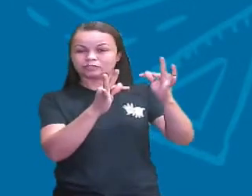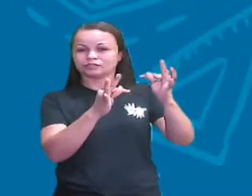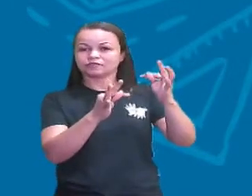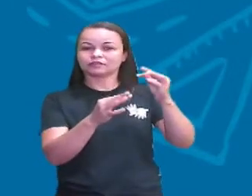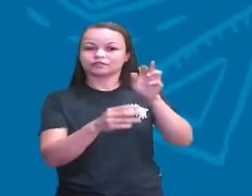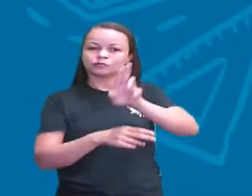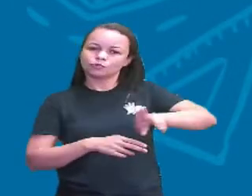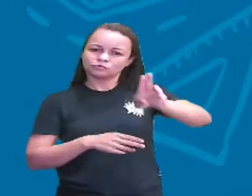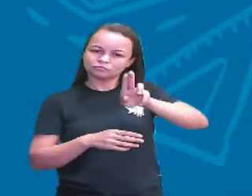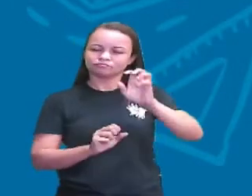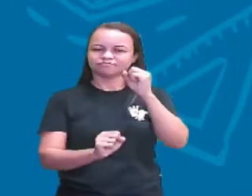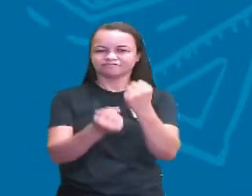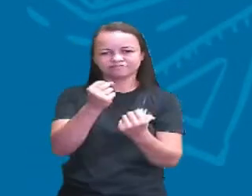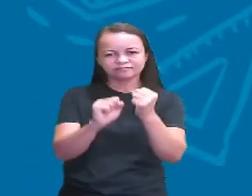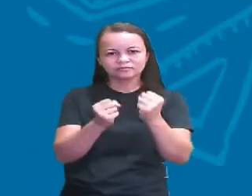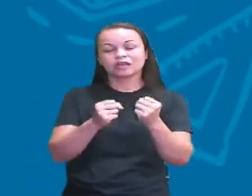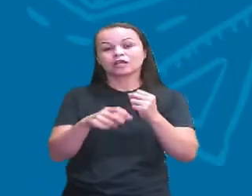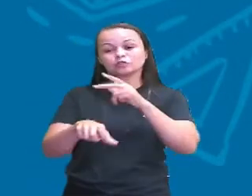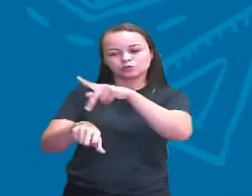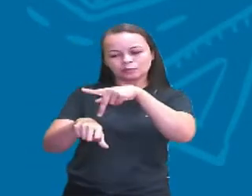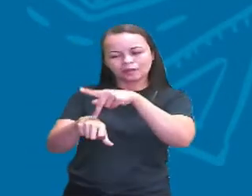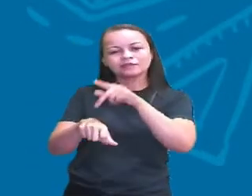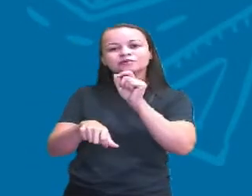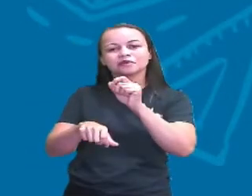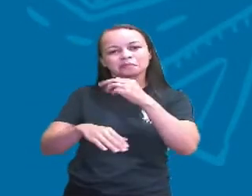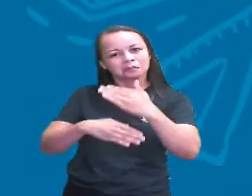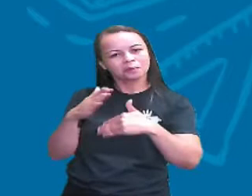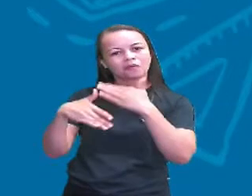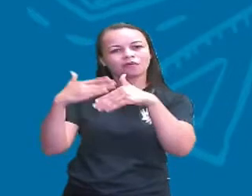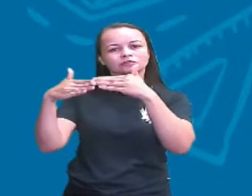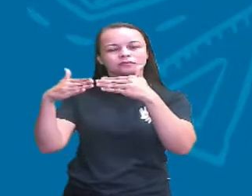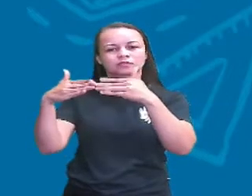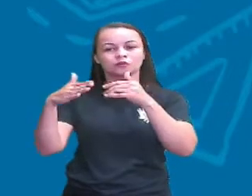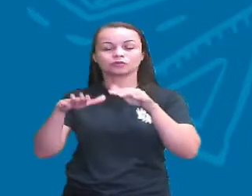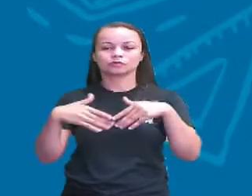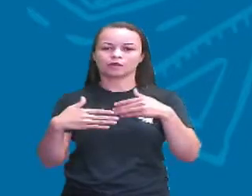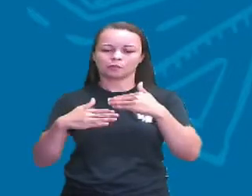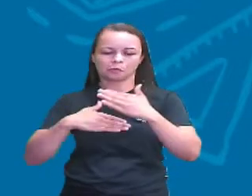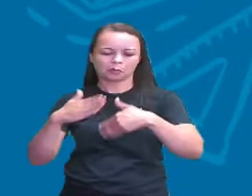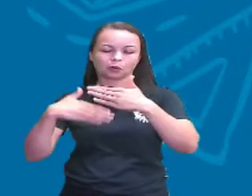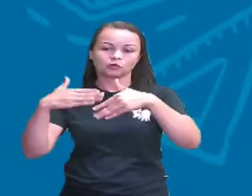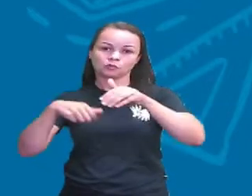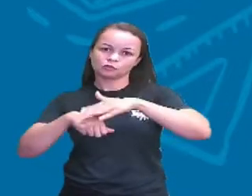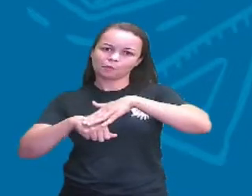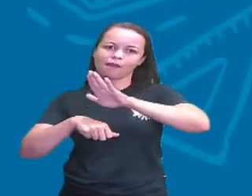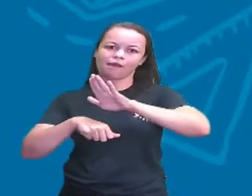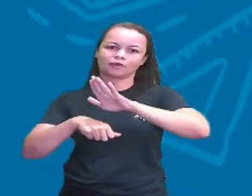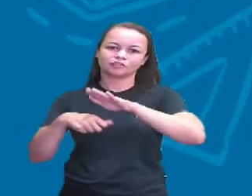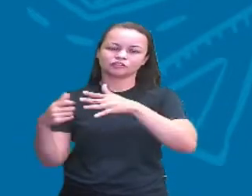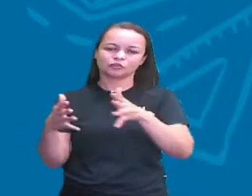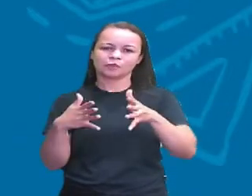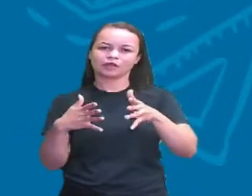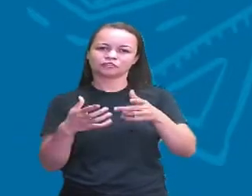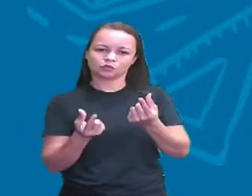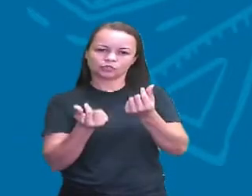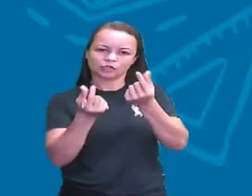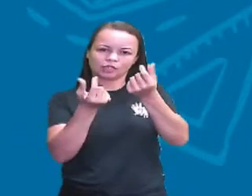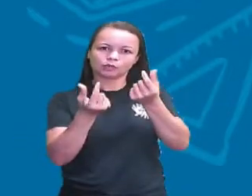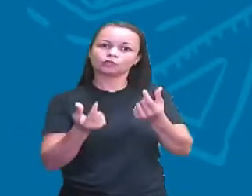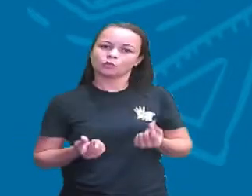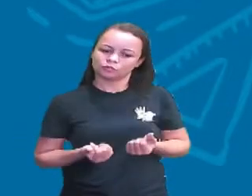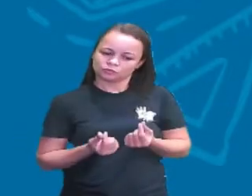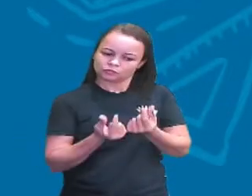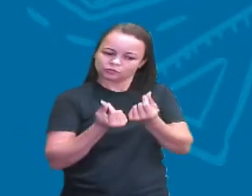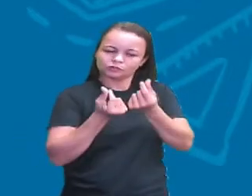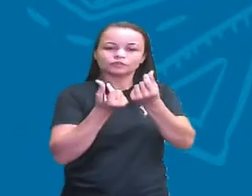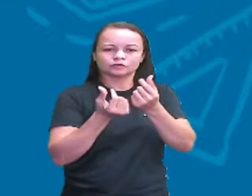né, dos países para produzir. Então quanto mais você produz, mais você lucra. E